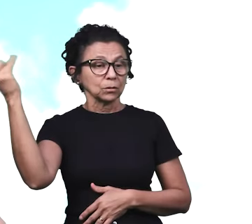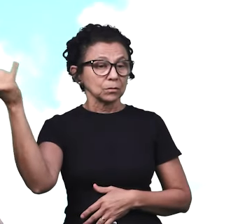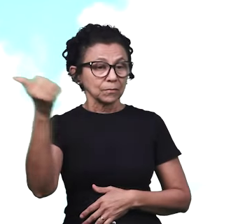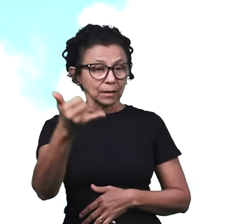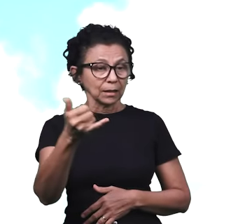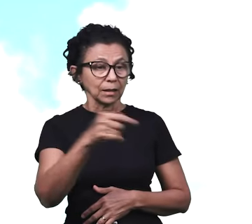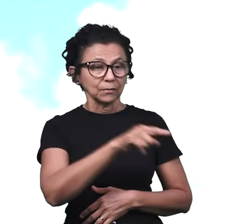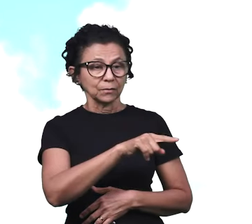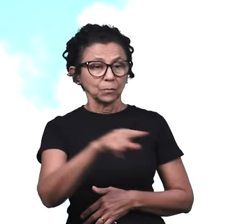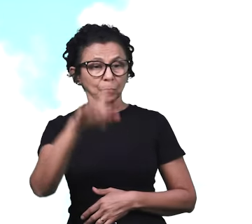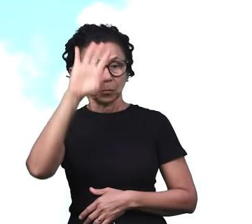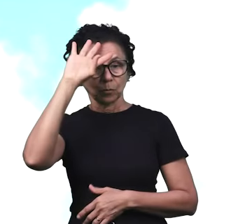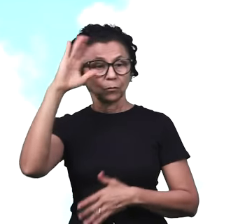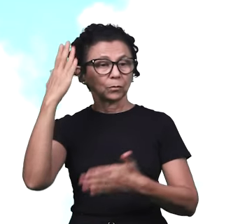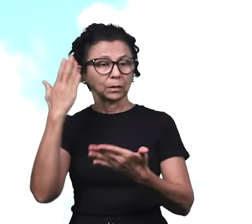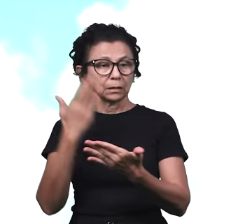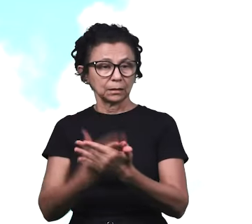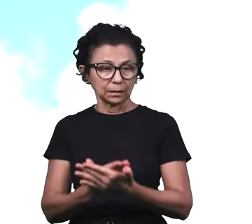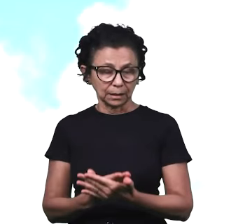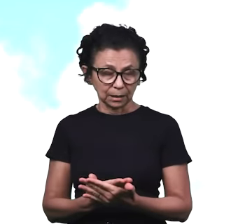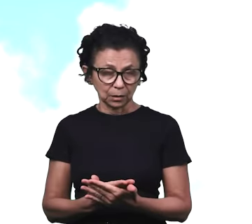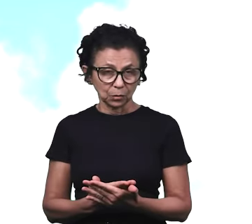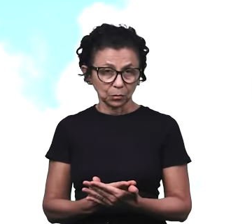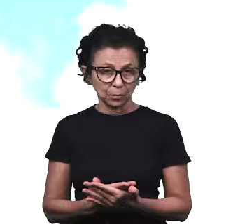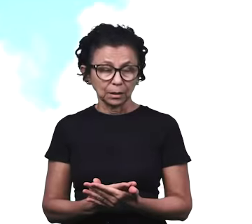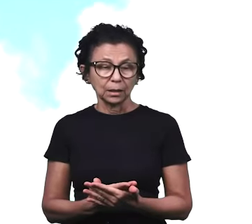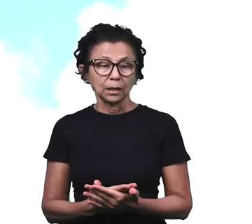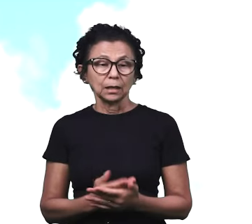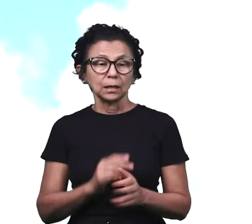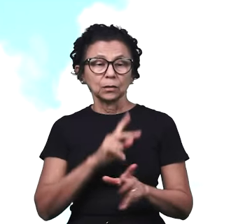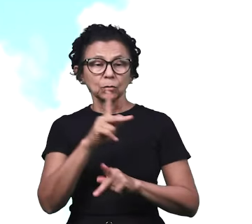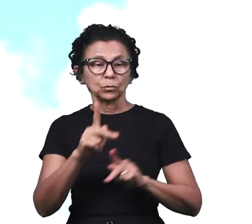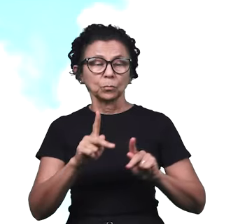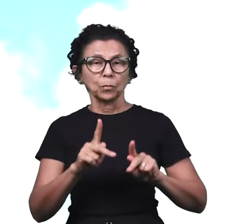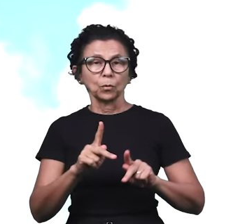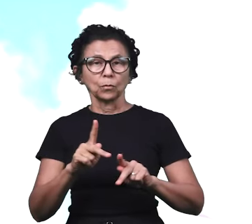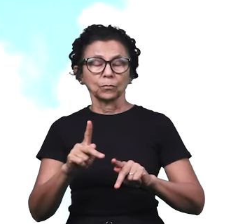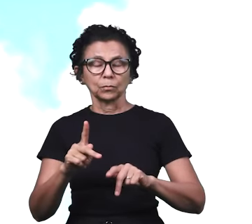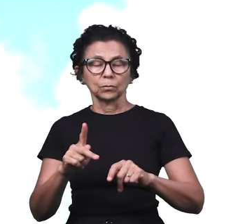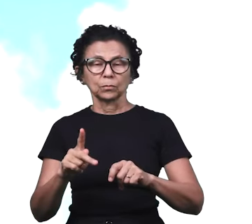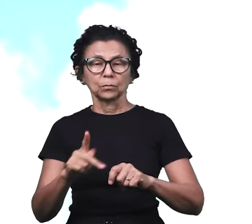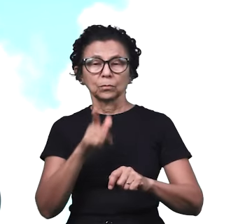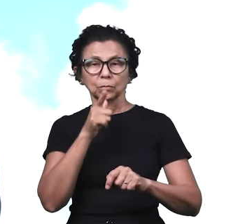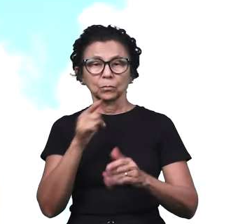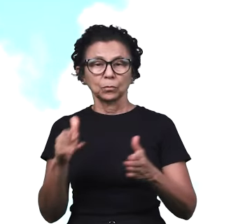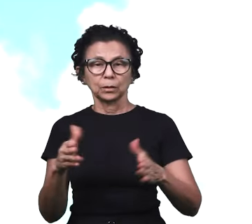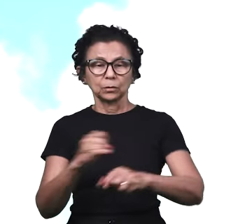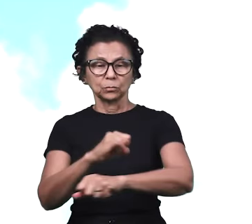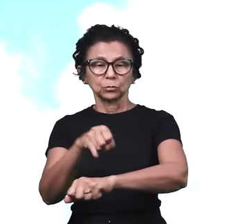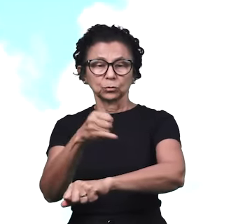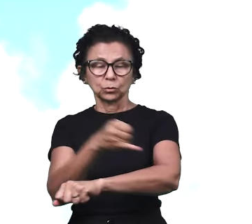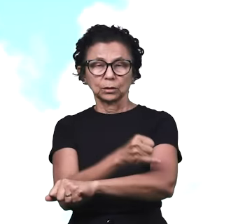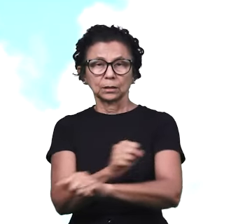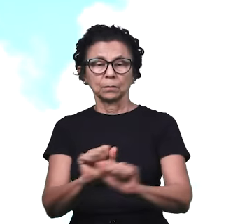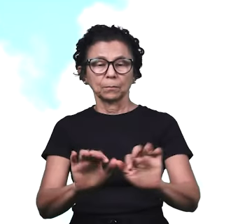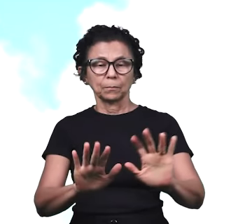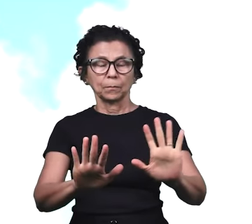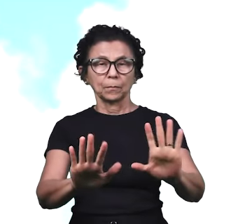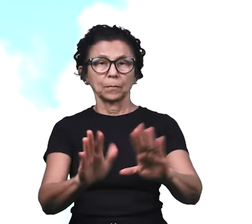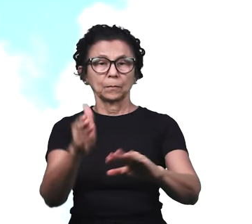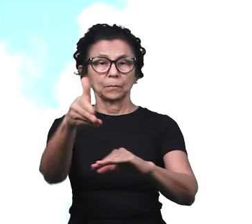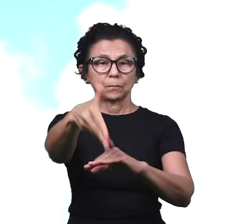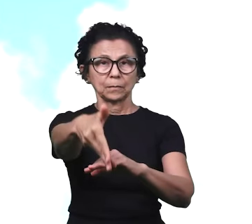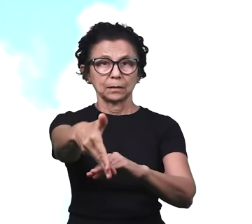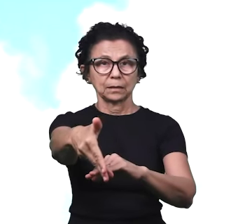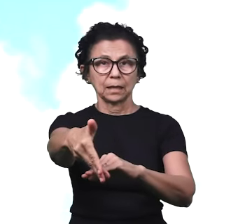crerem, e quando eles passassem o Jordão, eles teriam essa festa da colheita que o Senhor providenciaria. Antes deles